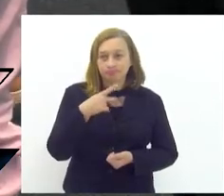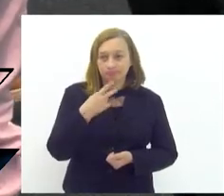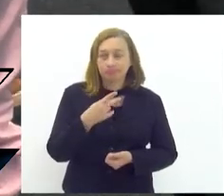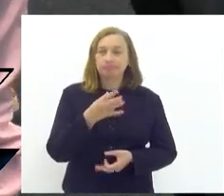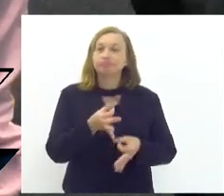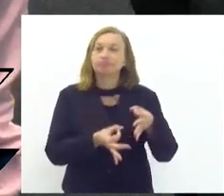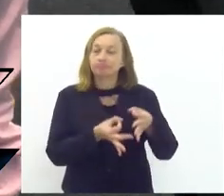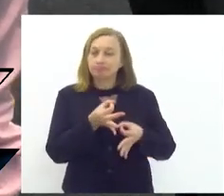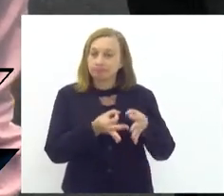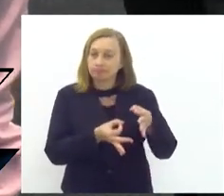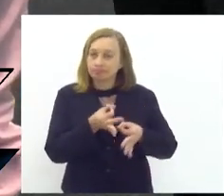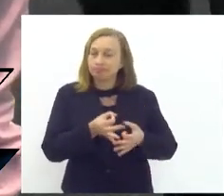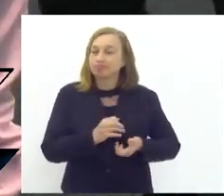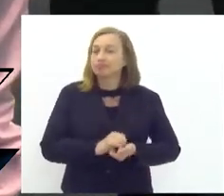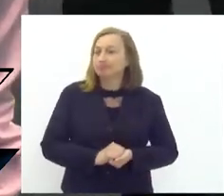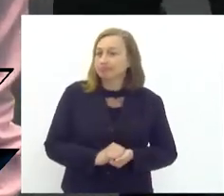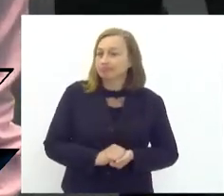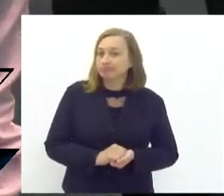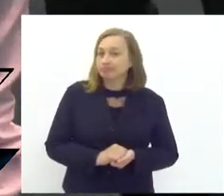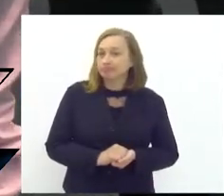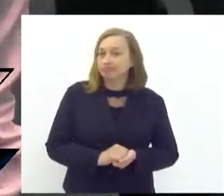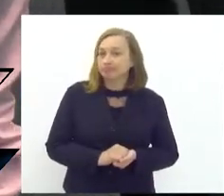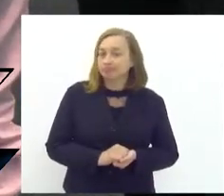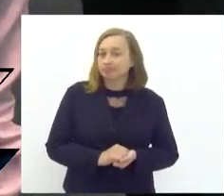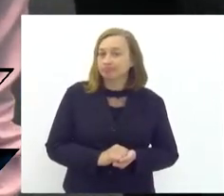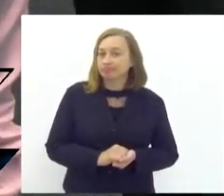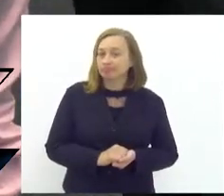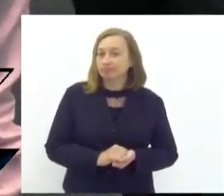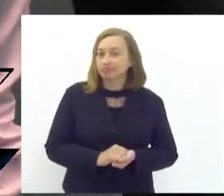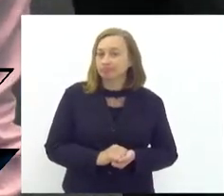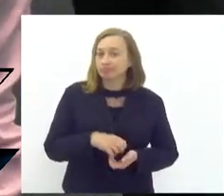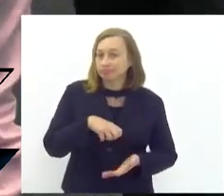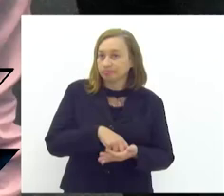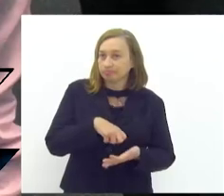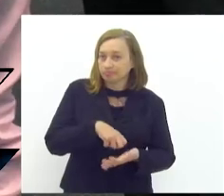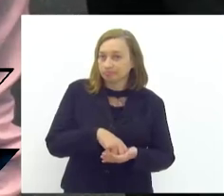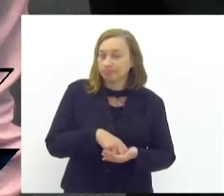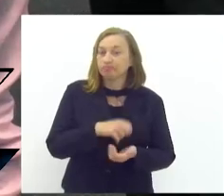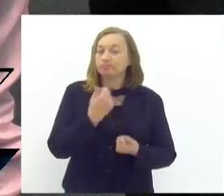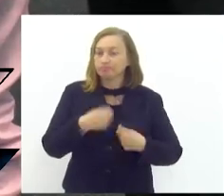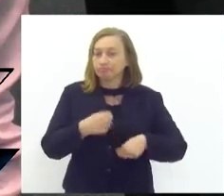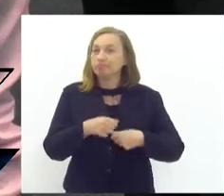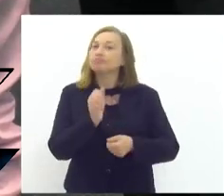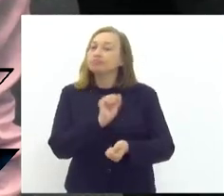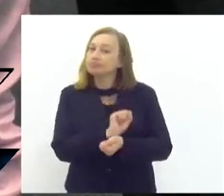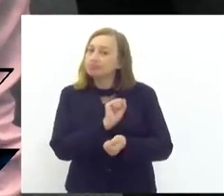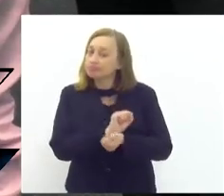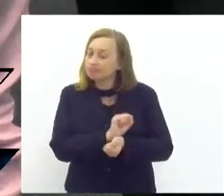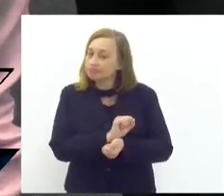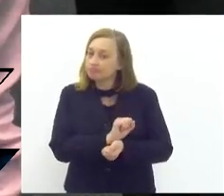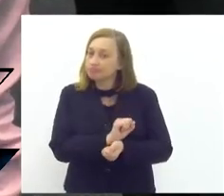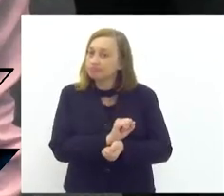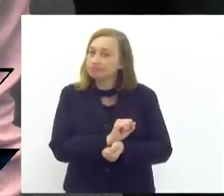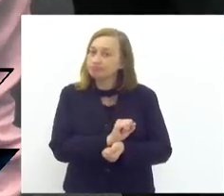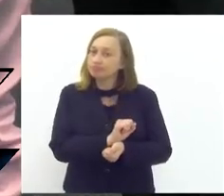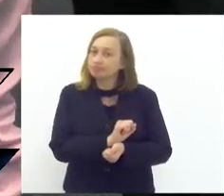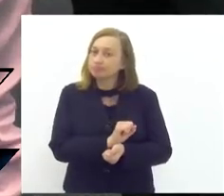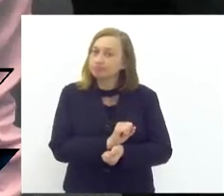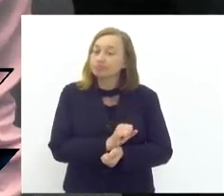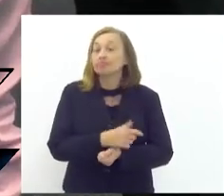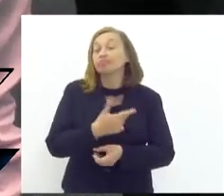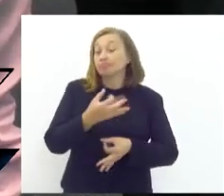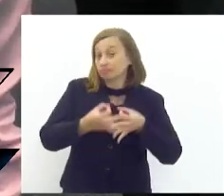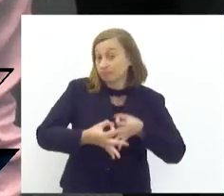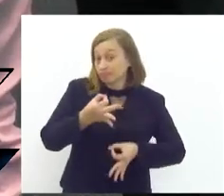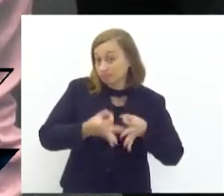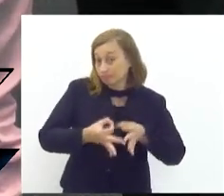juridicamente que a questão da punição ela tem que aguardar muitas vezes o segundo grau